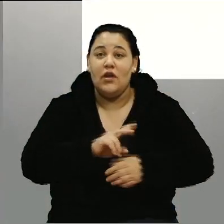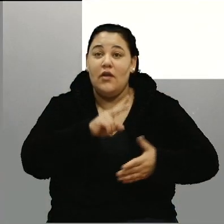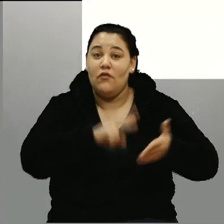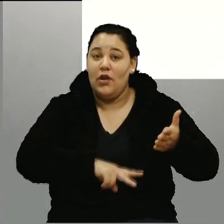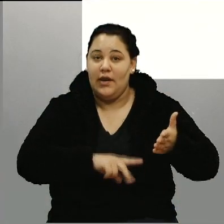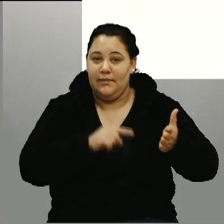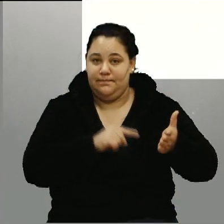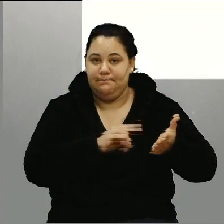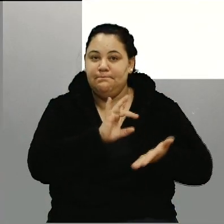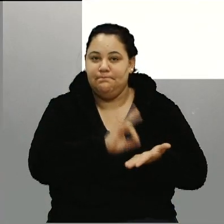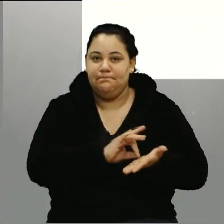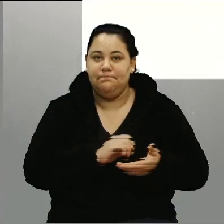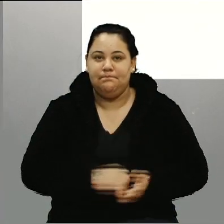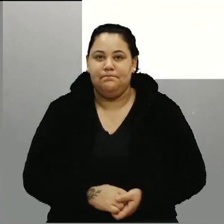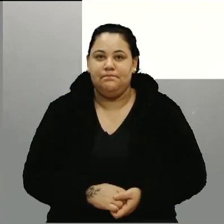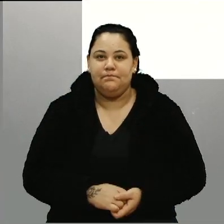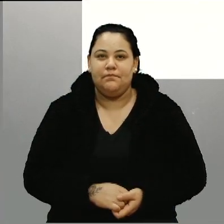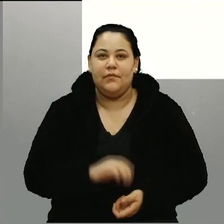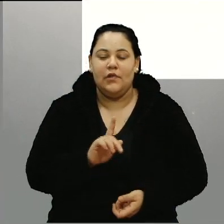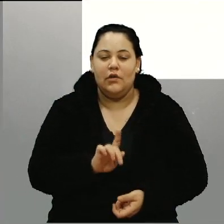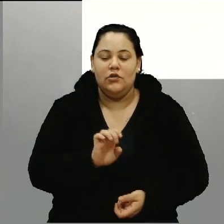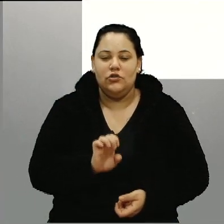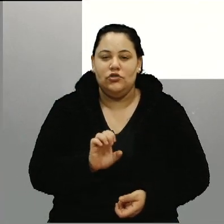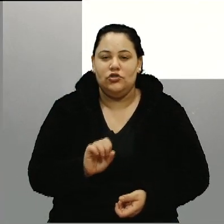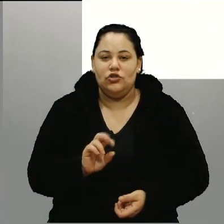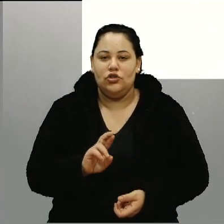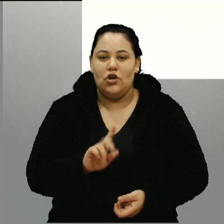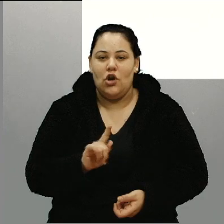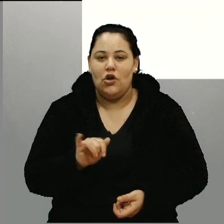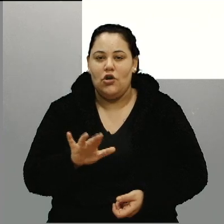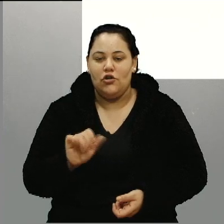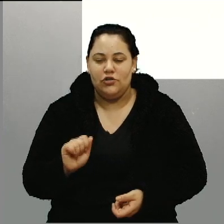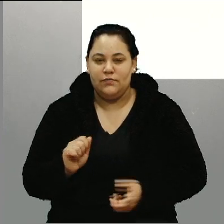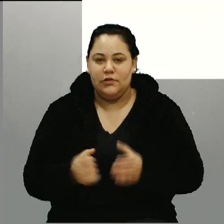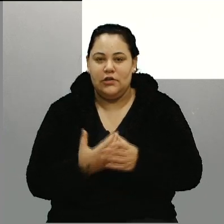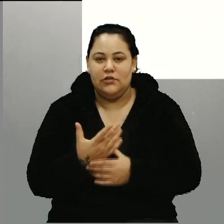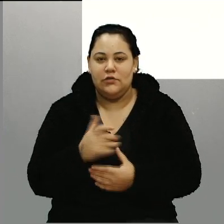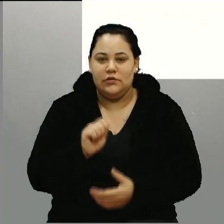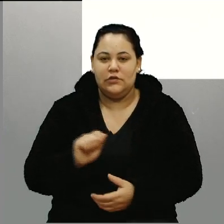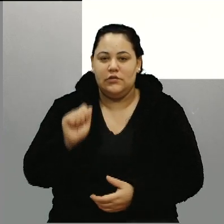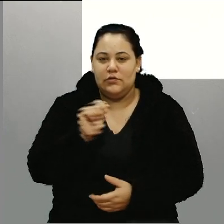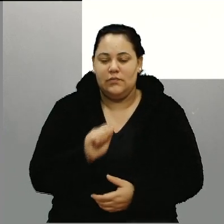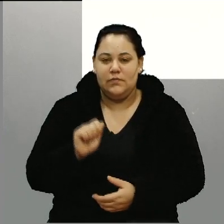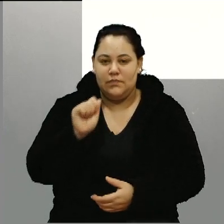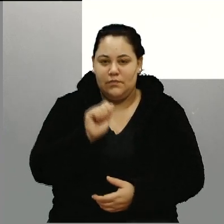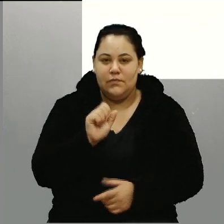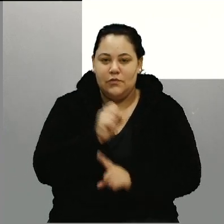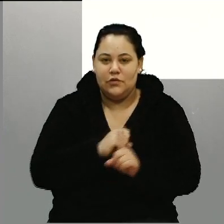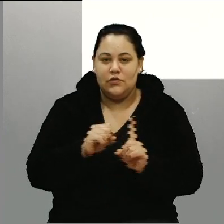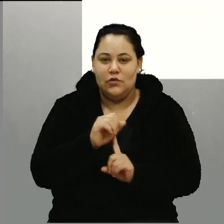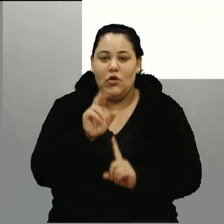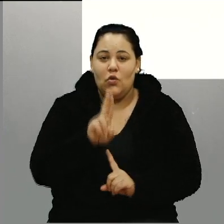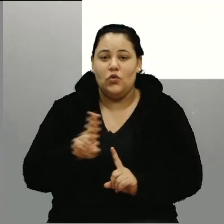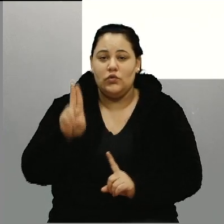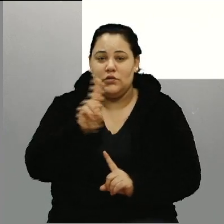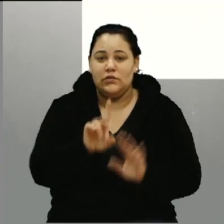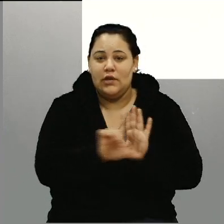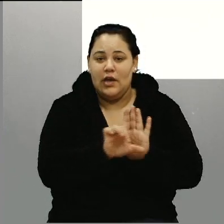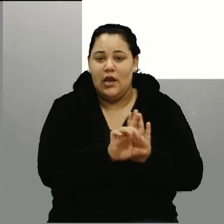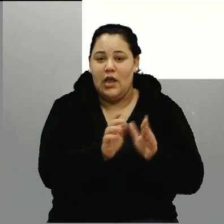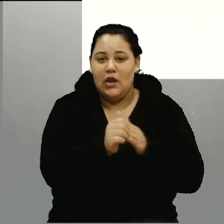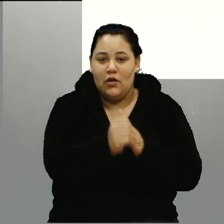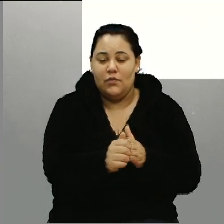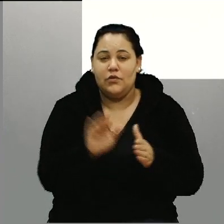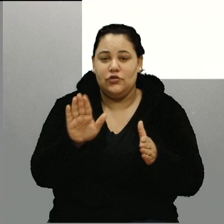município. Jorge Ramos Tomasi, presidente da Fundação de Assistência Social, usando das atribuições que a lei lhe confere,